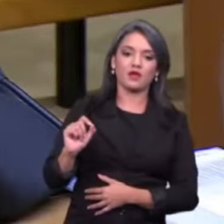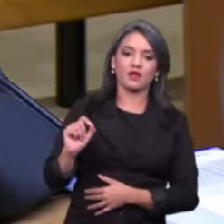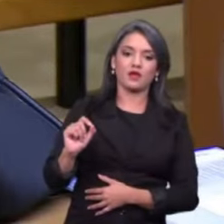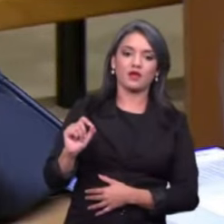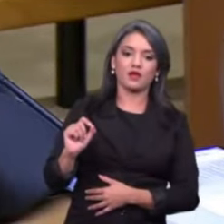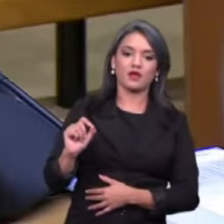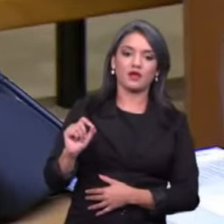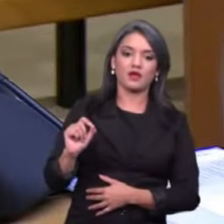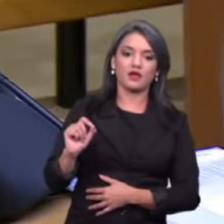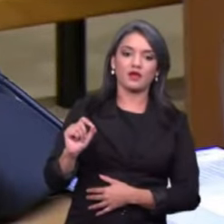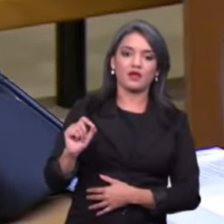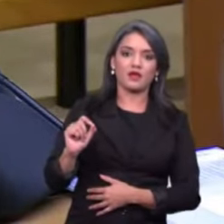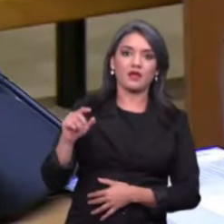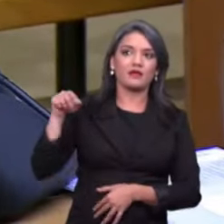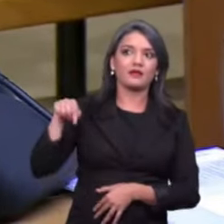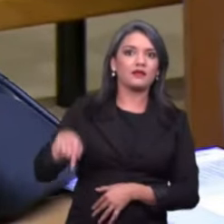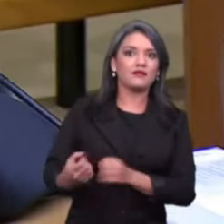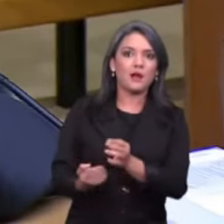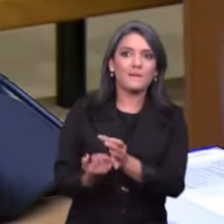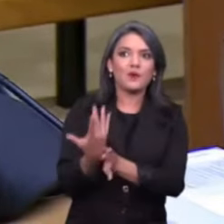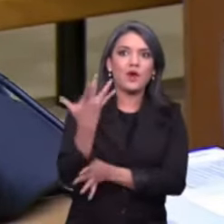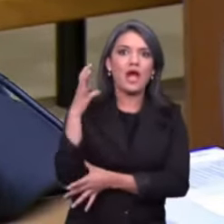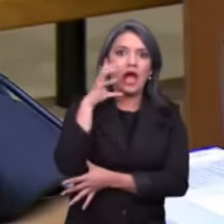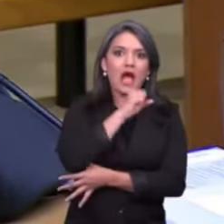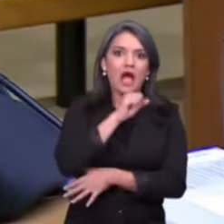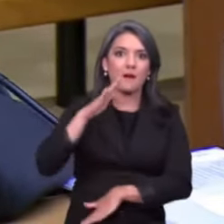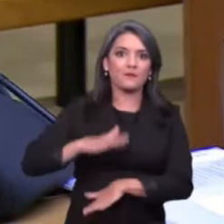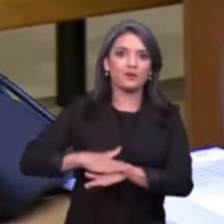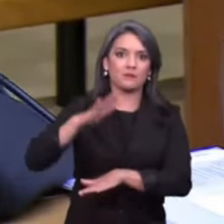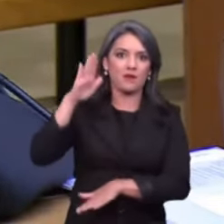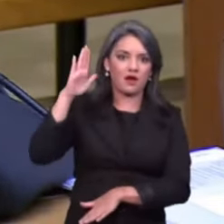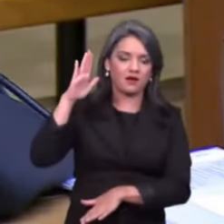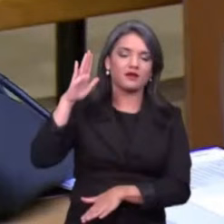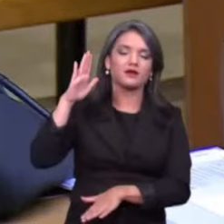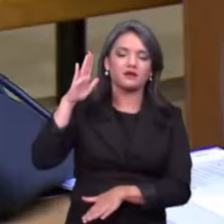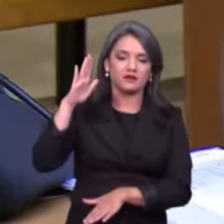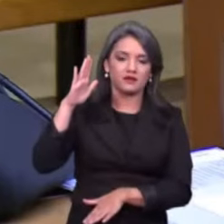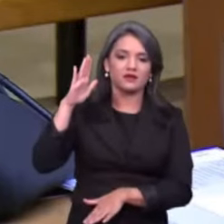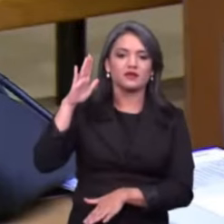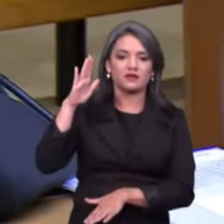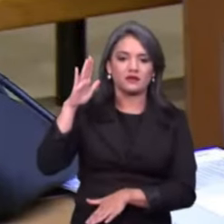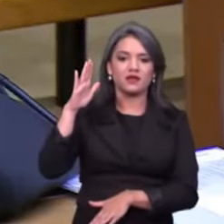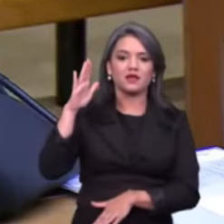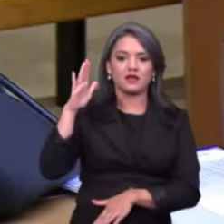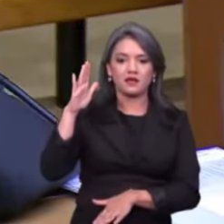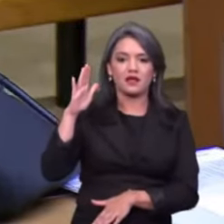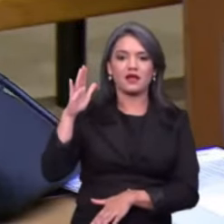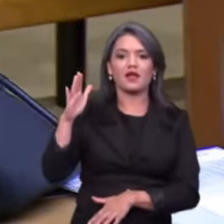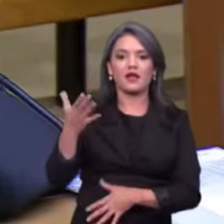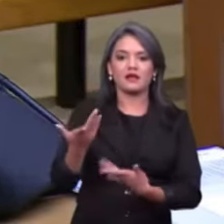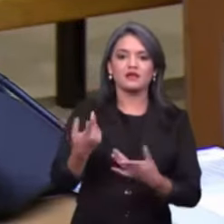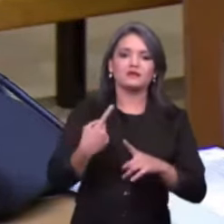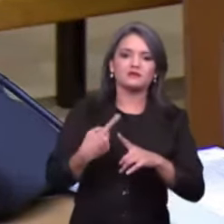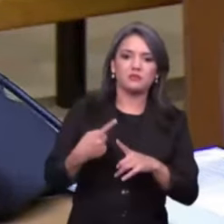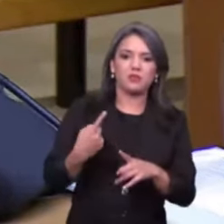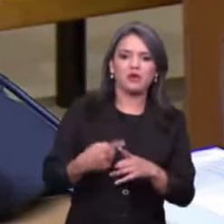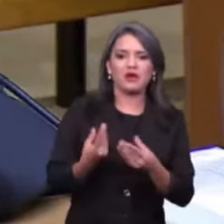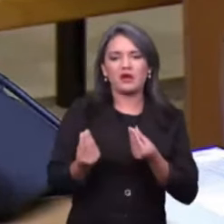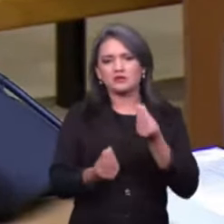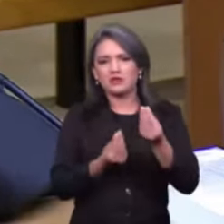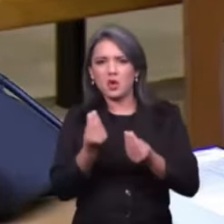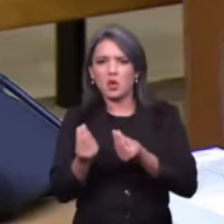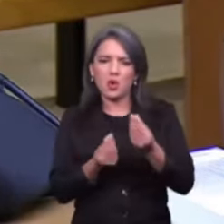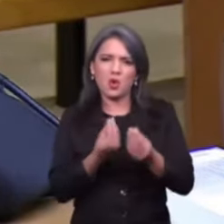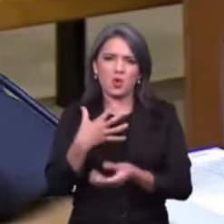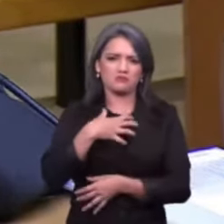climáticas muito mais favoráveis ao cultivo e ao desenvolvimento de plantas de sistema fotossintético tipo